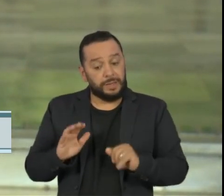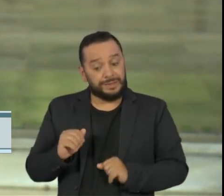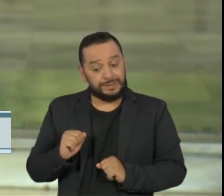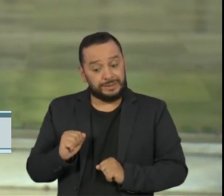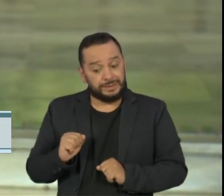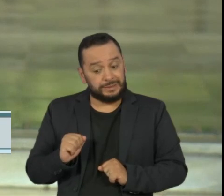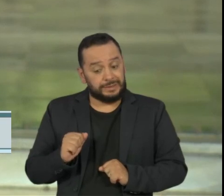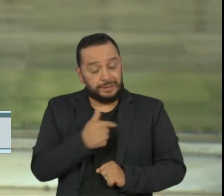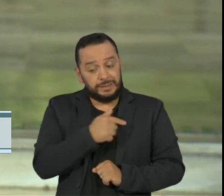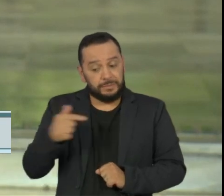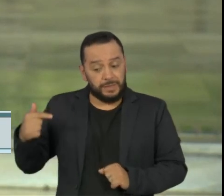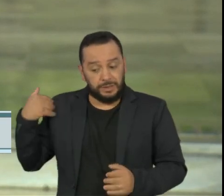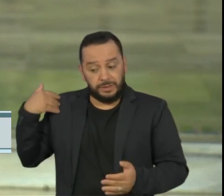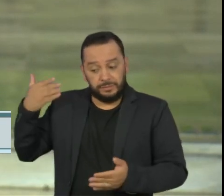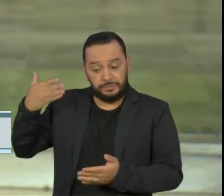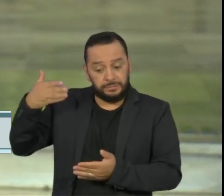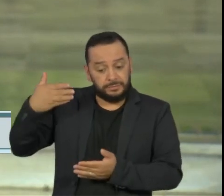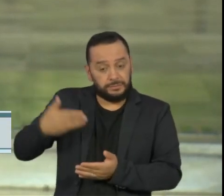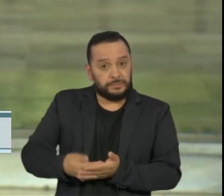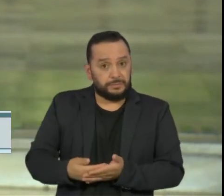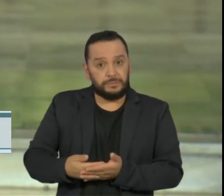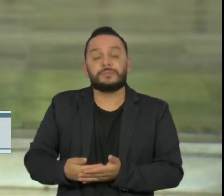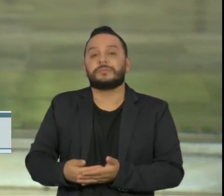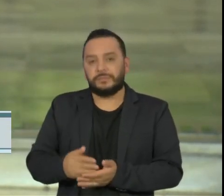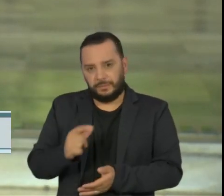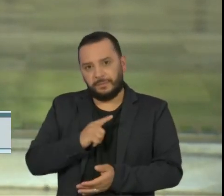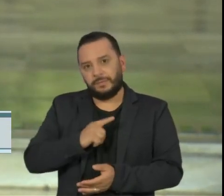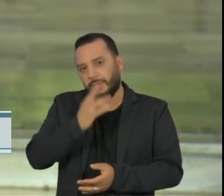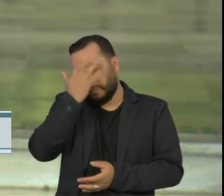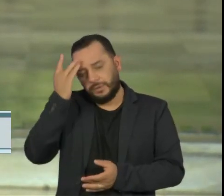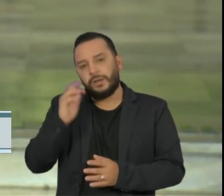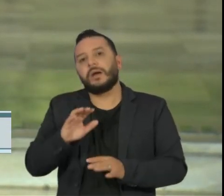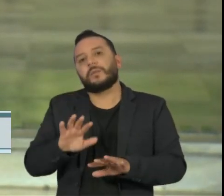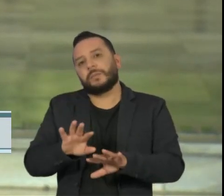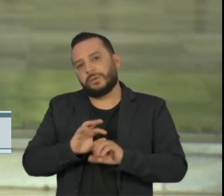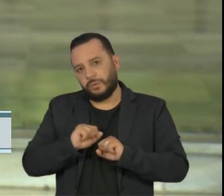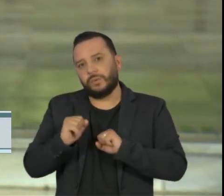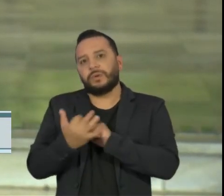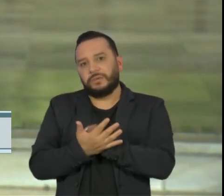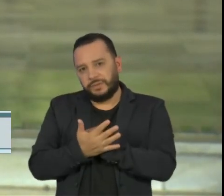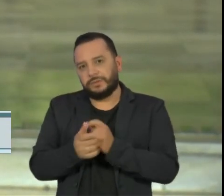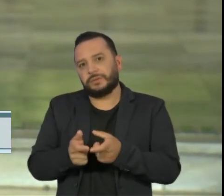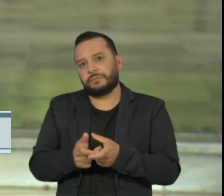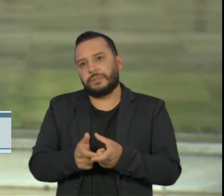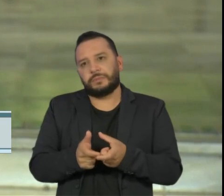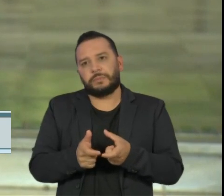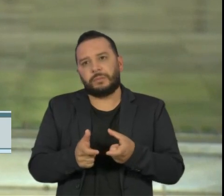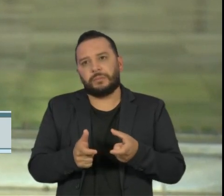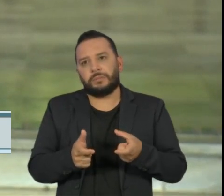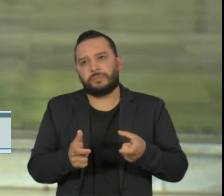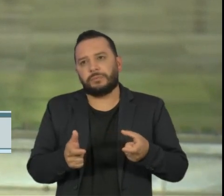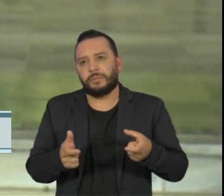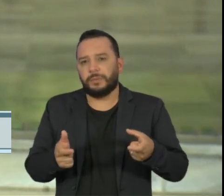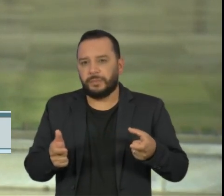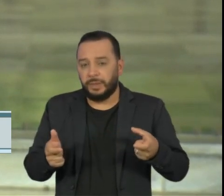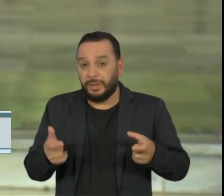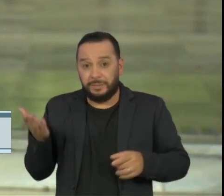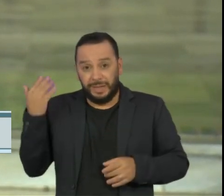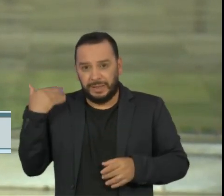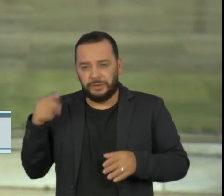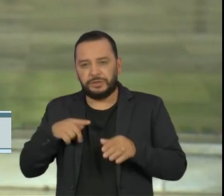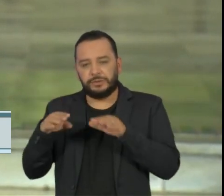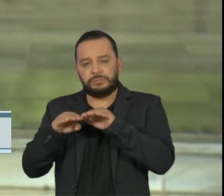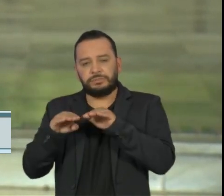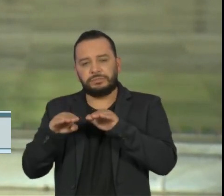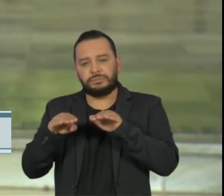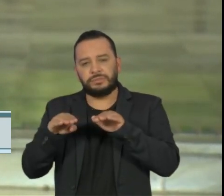semana, um aumento do número de novos casos de forma mais acelerada novamente. Tinha dado uma certa estabilidade e agora voltou a